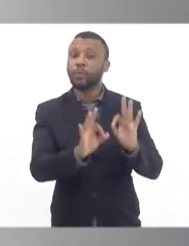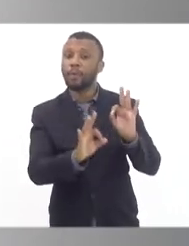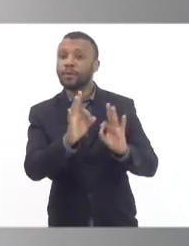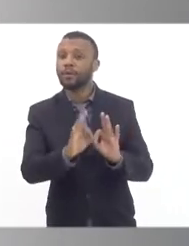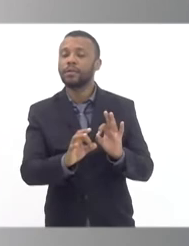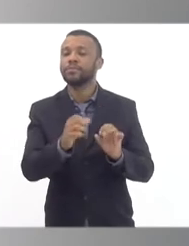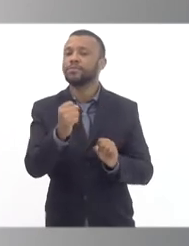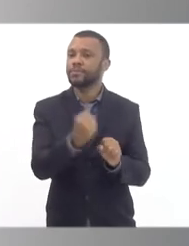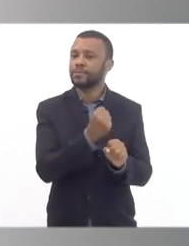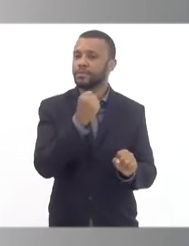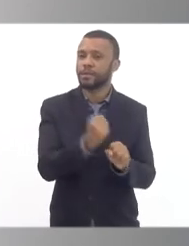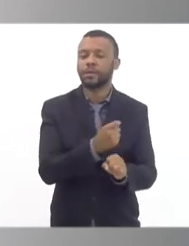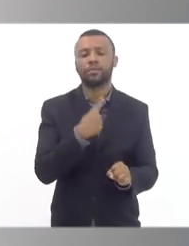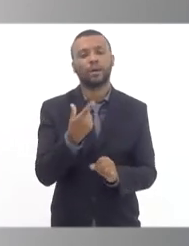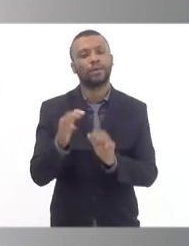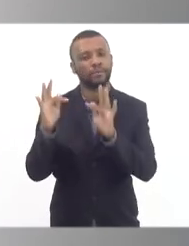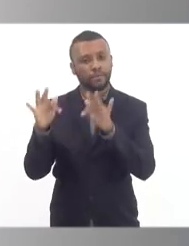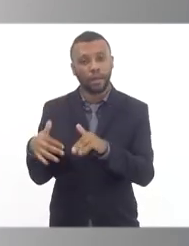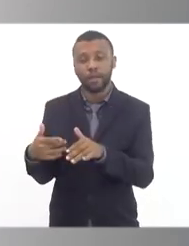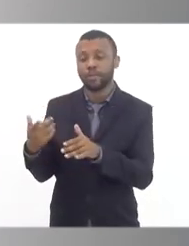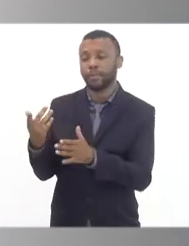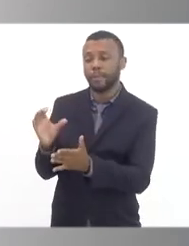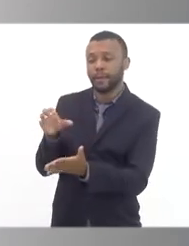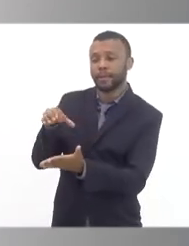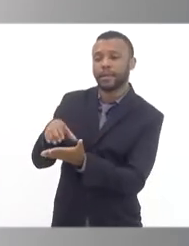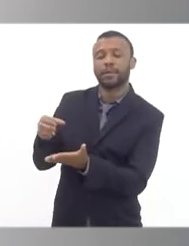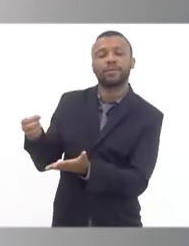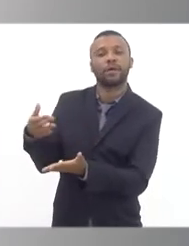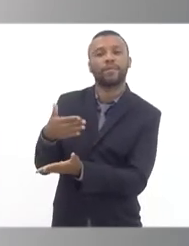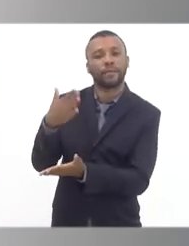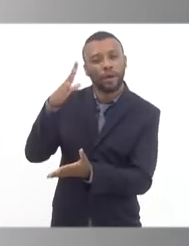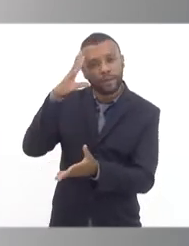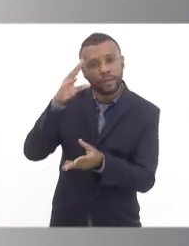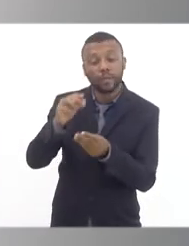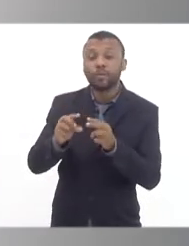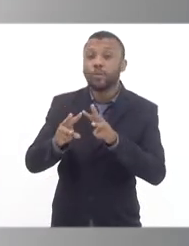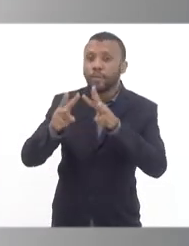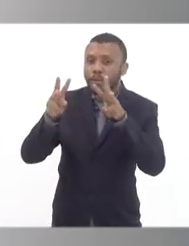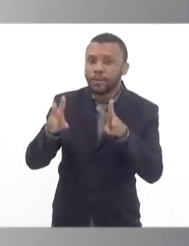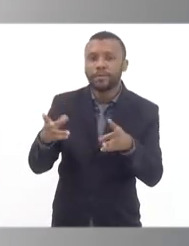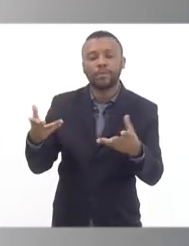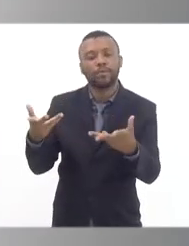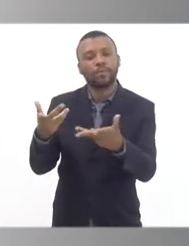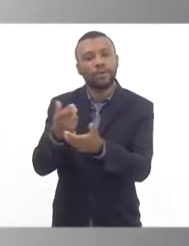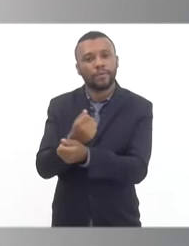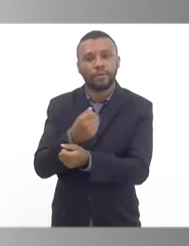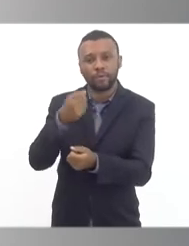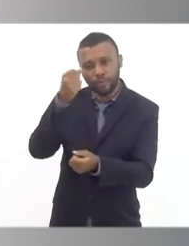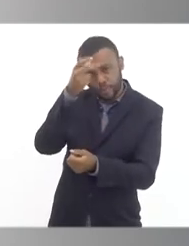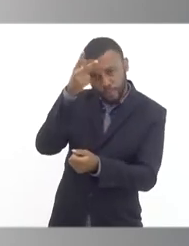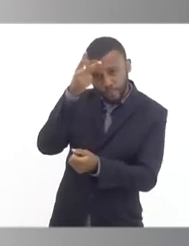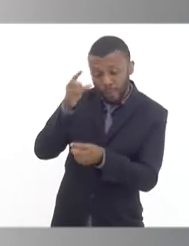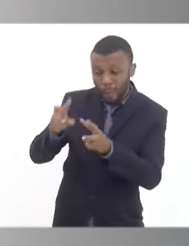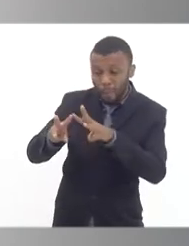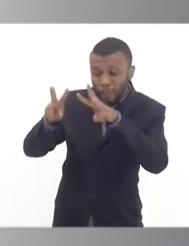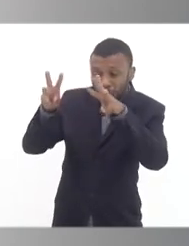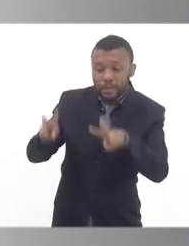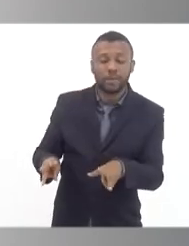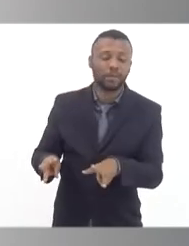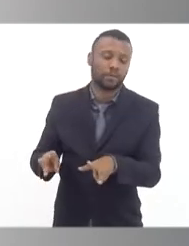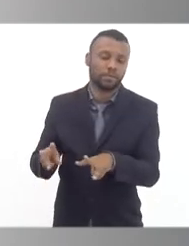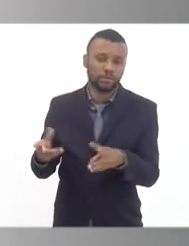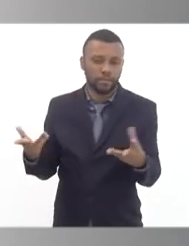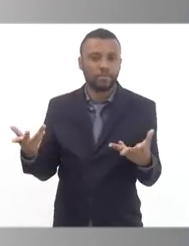criamos, estamos fazendo, finalizando uma sede nova. Eu entendo que um museu ali seria maravilhoso para o município, um museu. Né? Aí